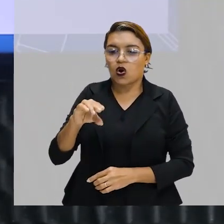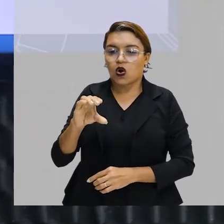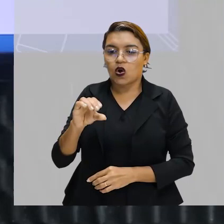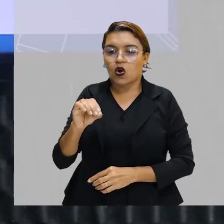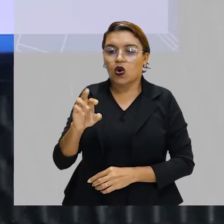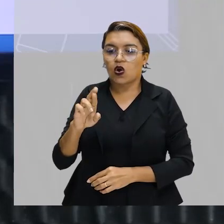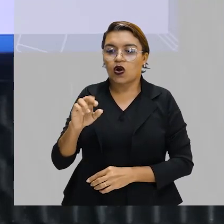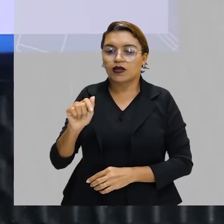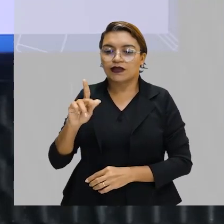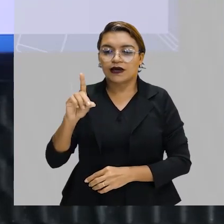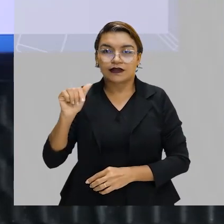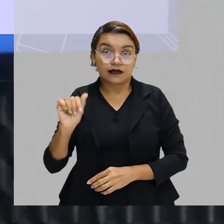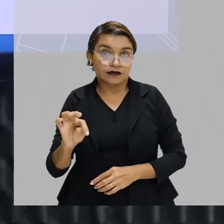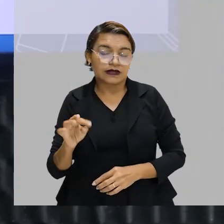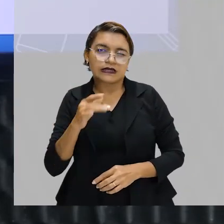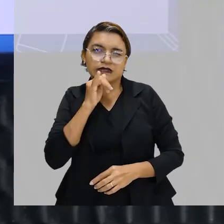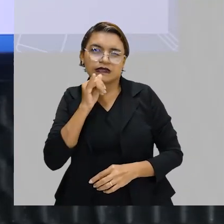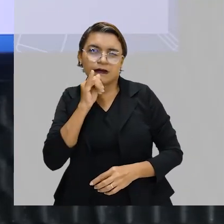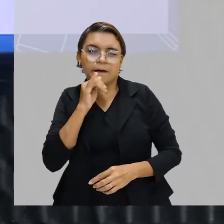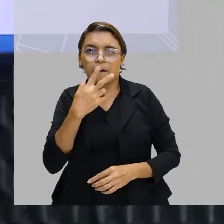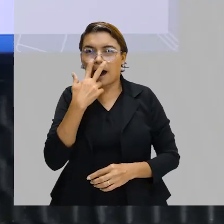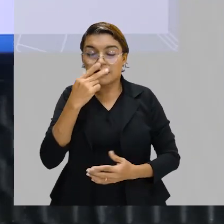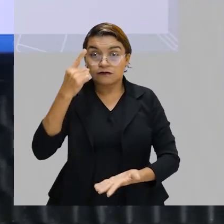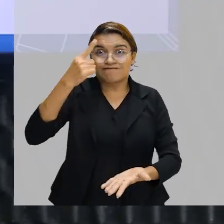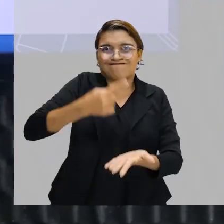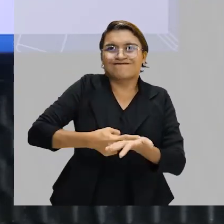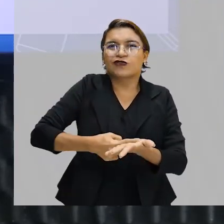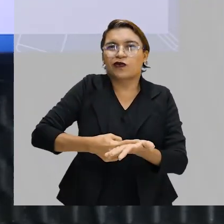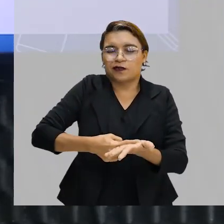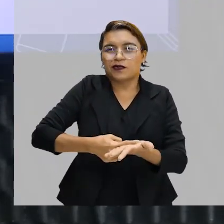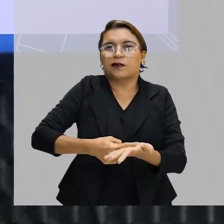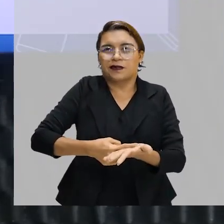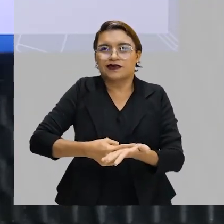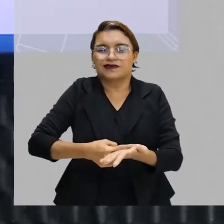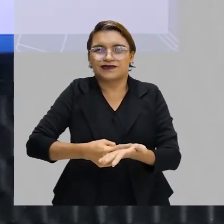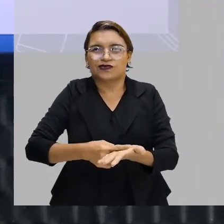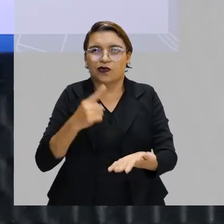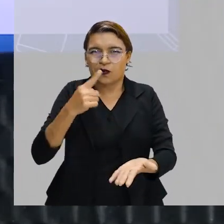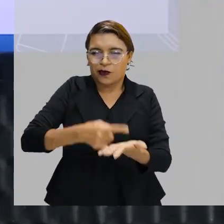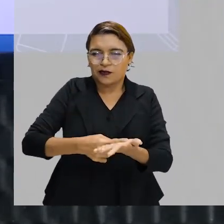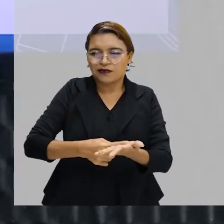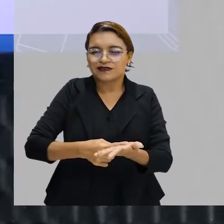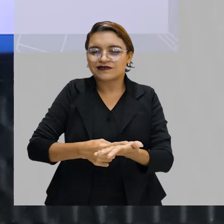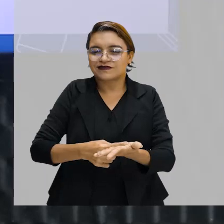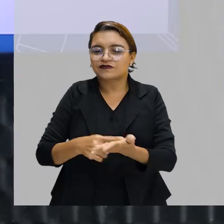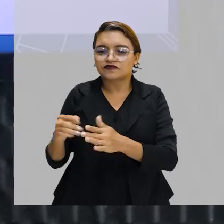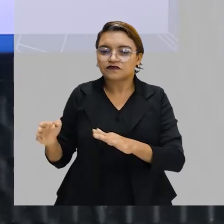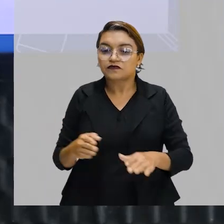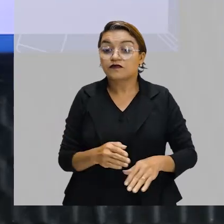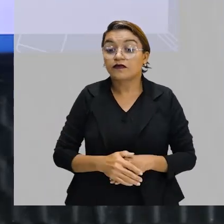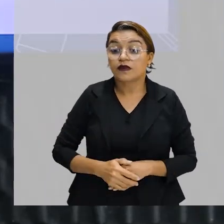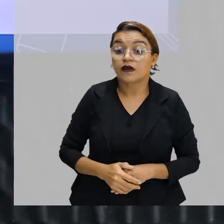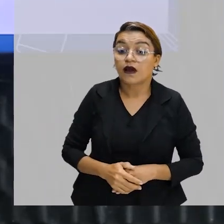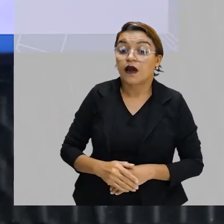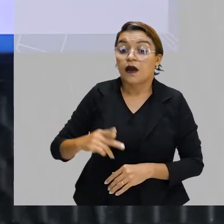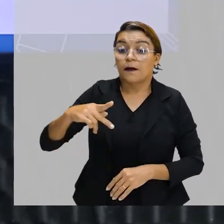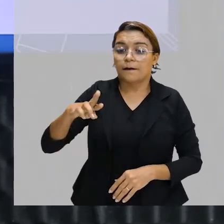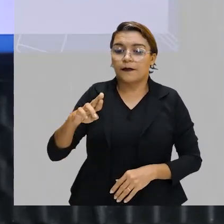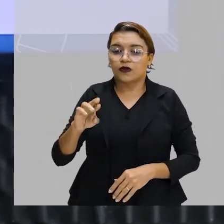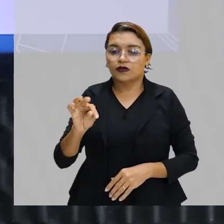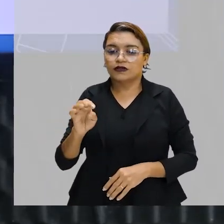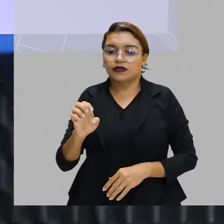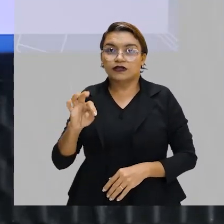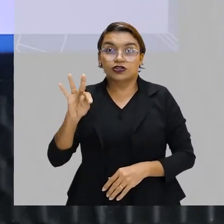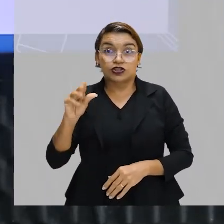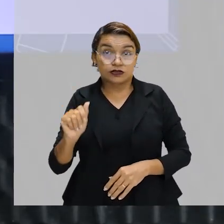tipo de acordo quando alguém vai falir. Abre concordata para tentar negociar. Vós protestais. Por quê? Porque as pessoas não